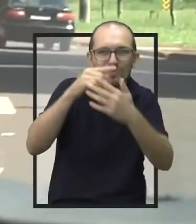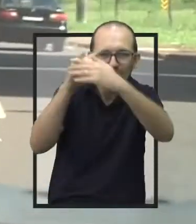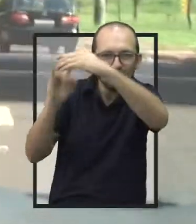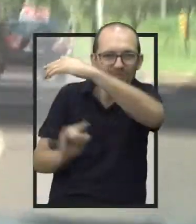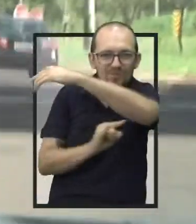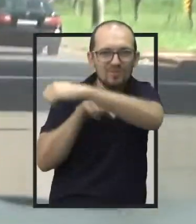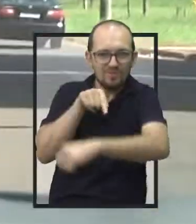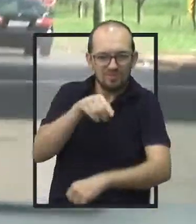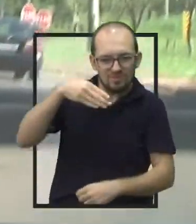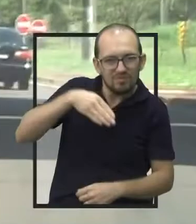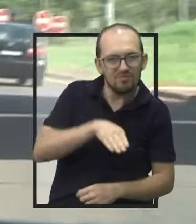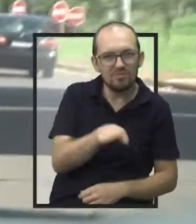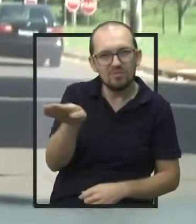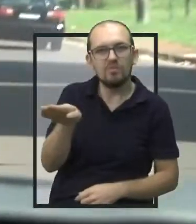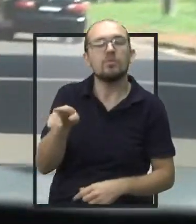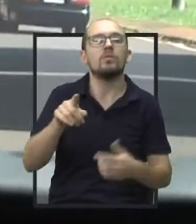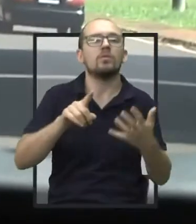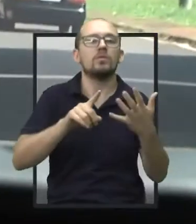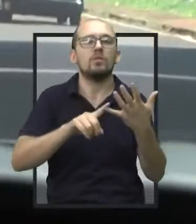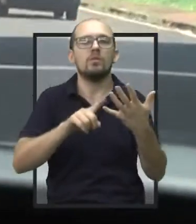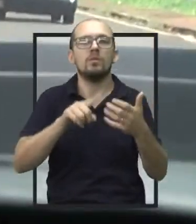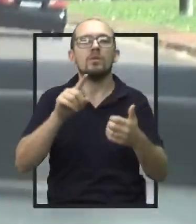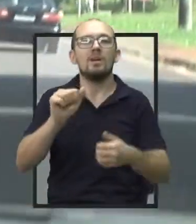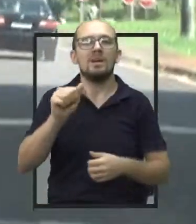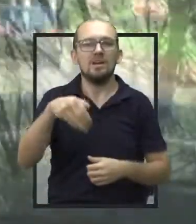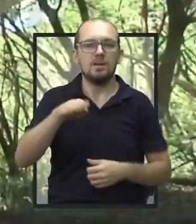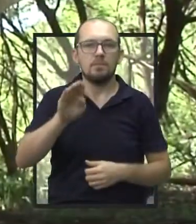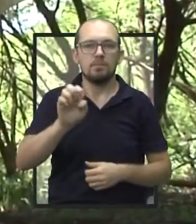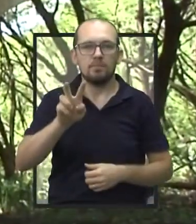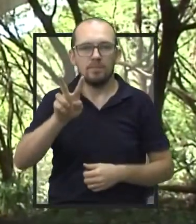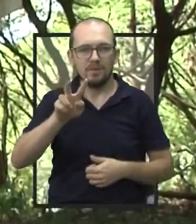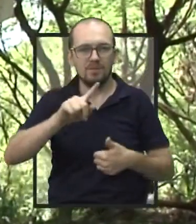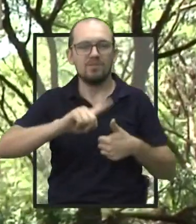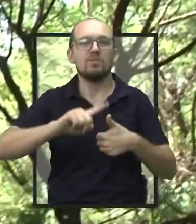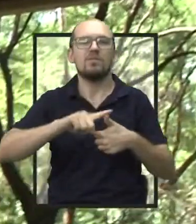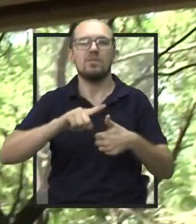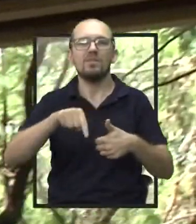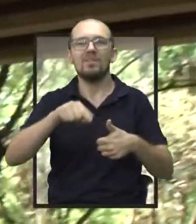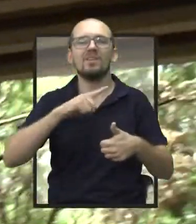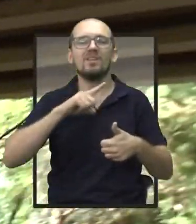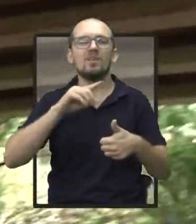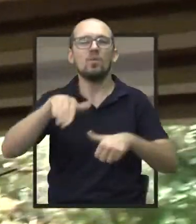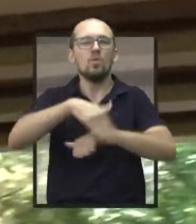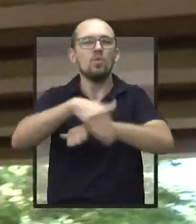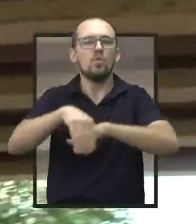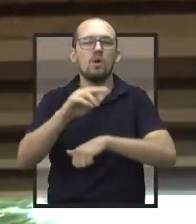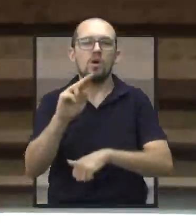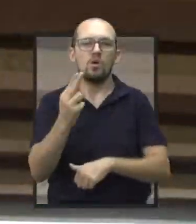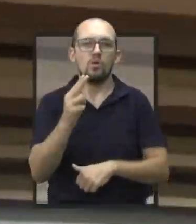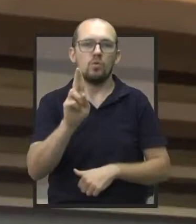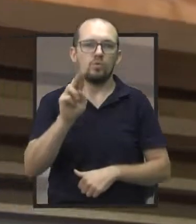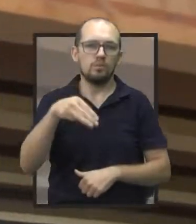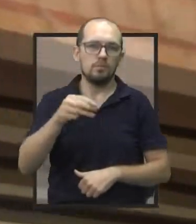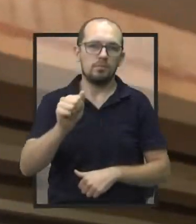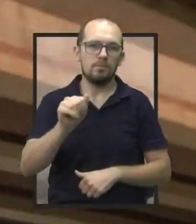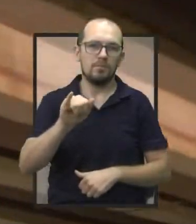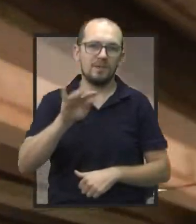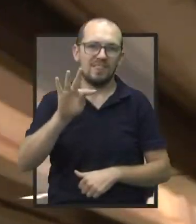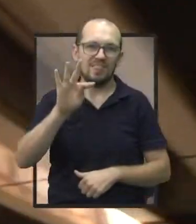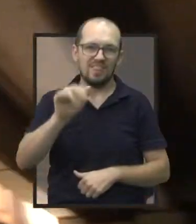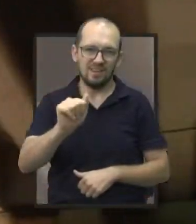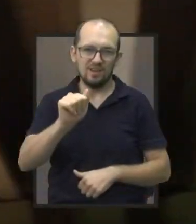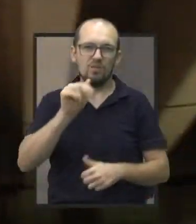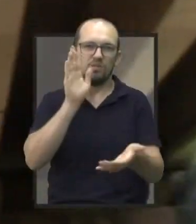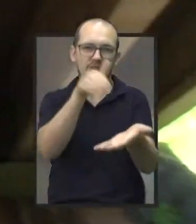trevo e batista gato ali na breve nexo é no final da rua humaitá é esse estudo